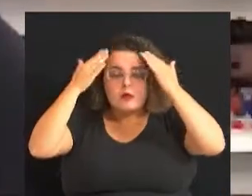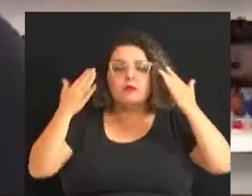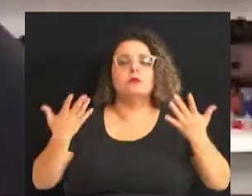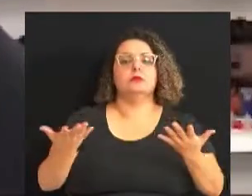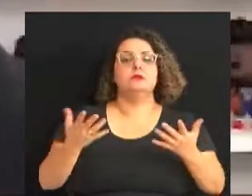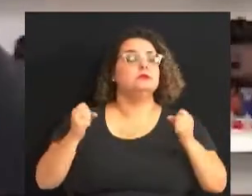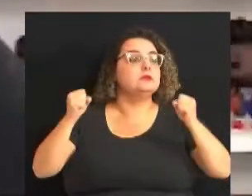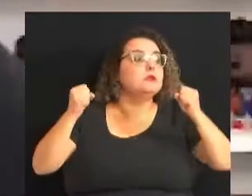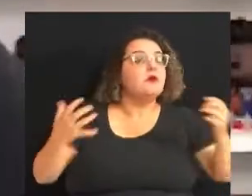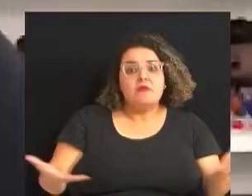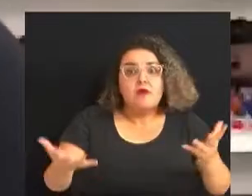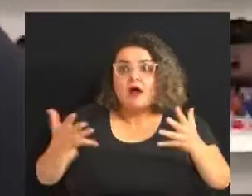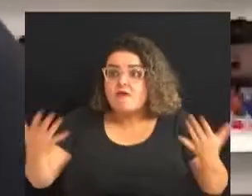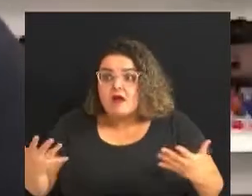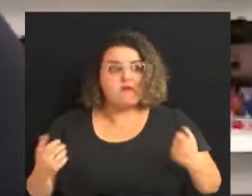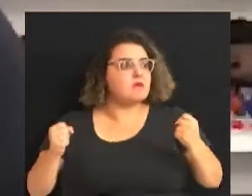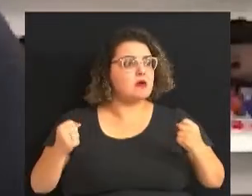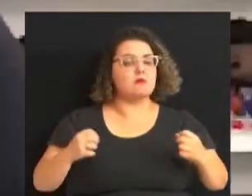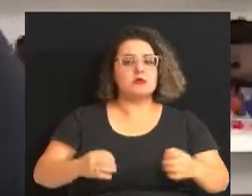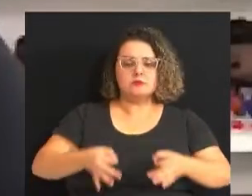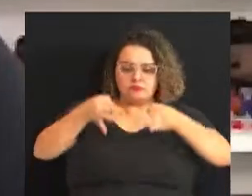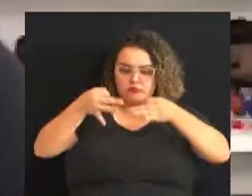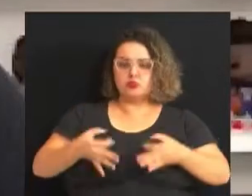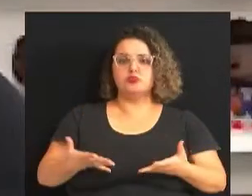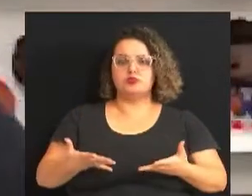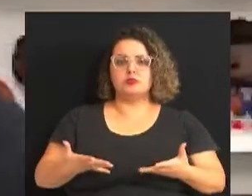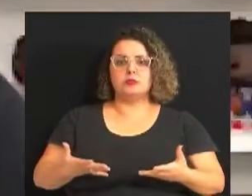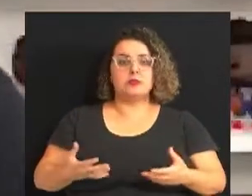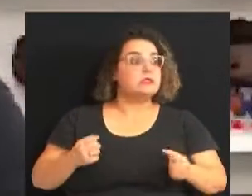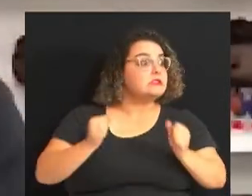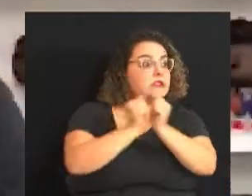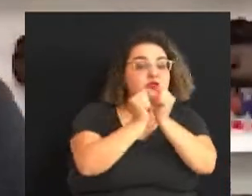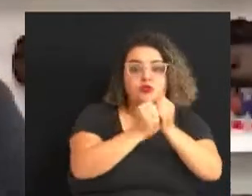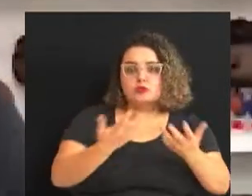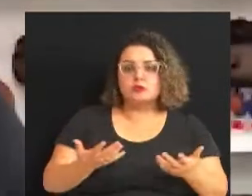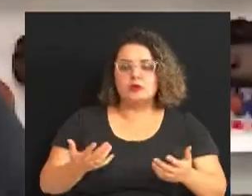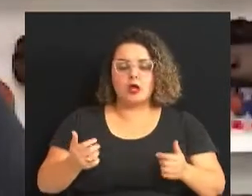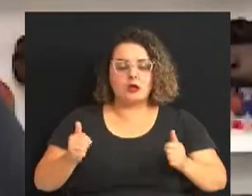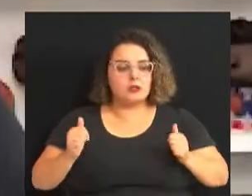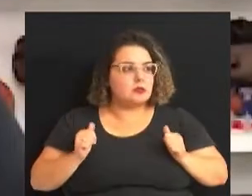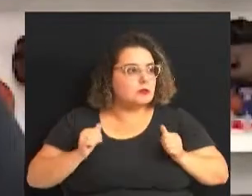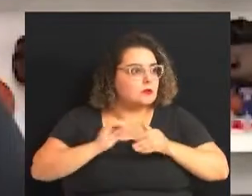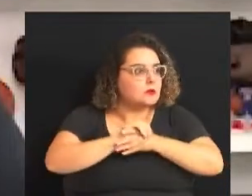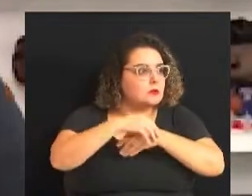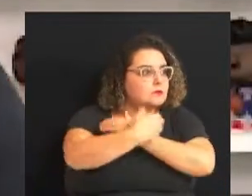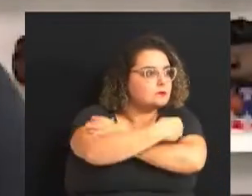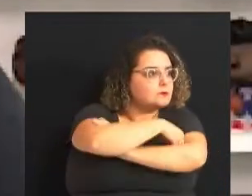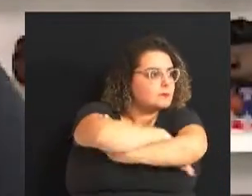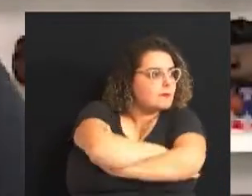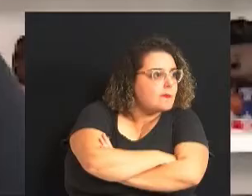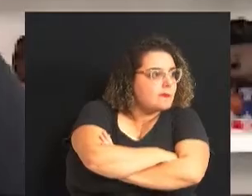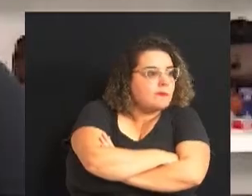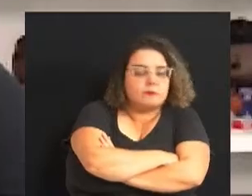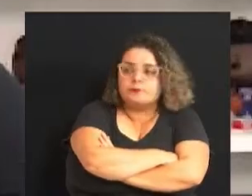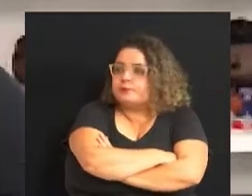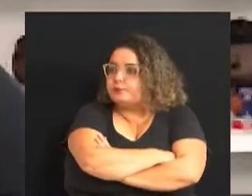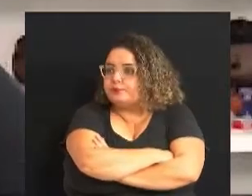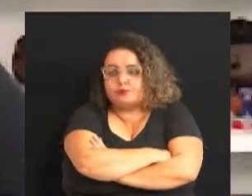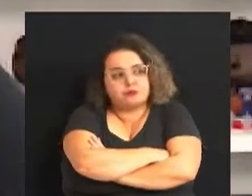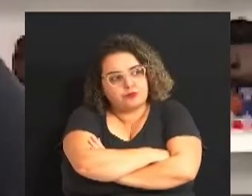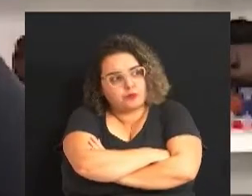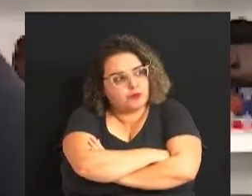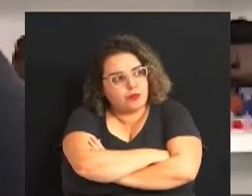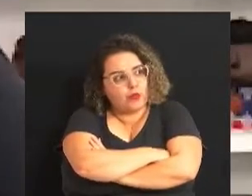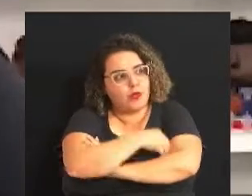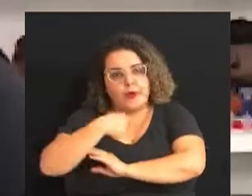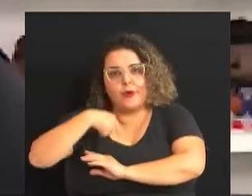está incentivando, disciplinado, se o cara está jogando junto, ou se o cara é aquele que fica de braço cruzado no fundo do banco, chateado porque não está